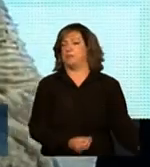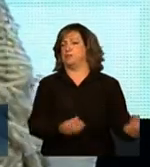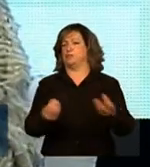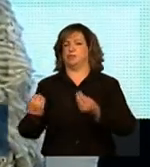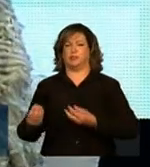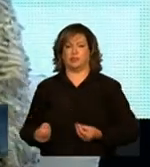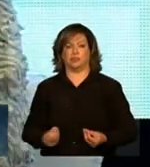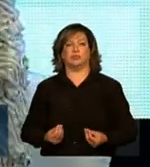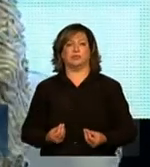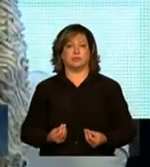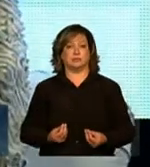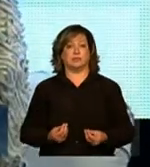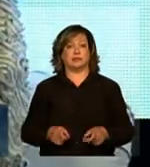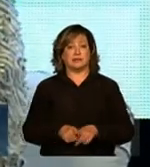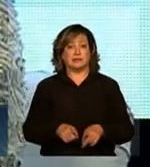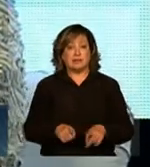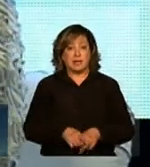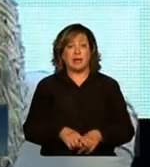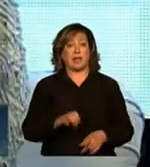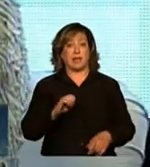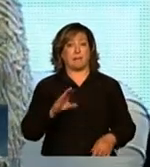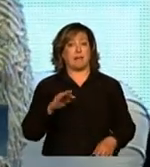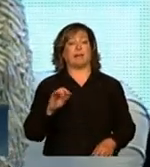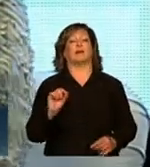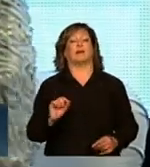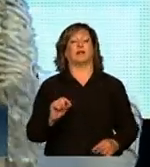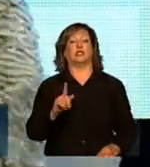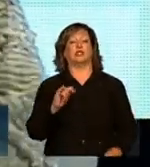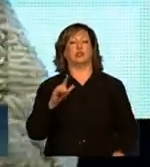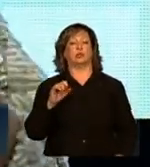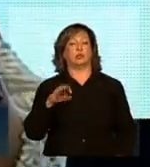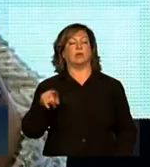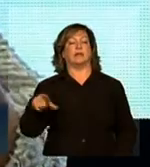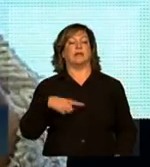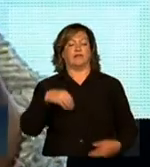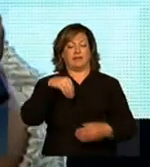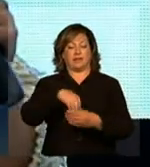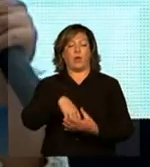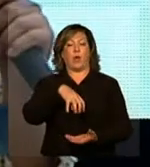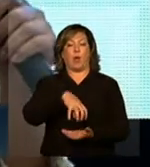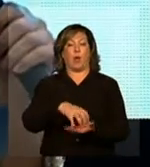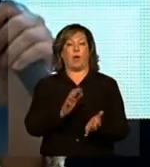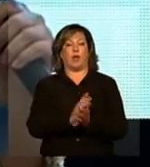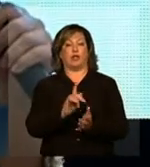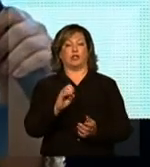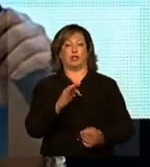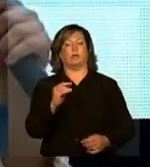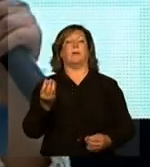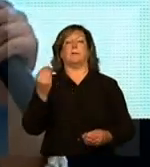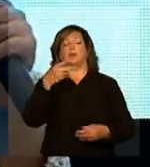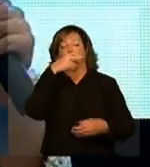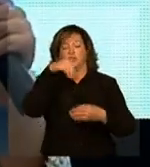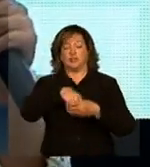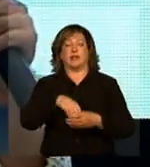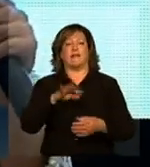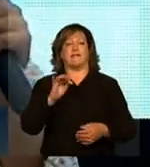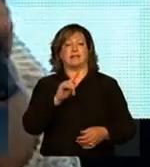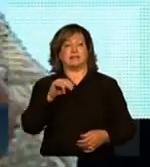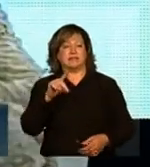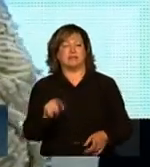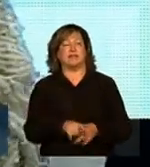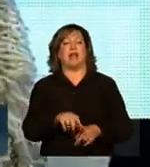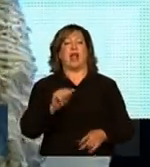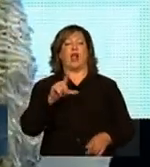que, inclusive no embate, né? O Gilson Bittencourt, que teve dentro do comitê gestor, muita gente dentro da Fazenda, o Aloísio,